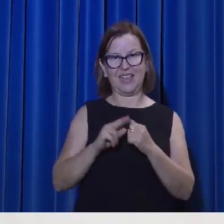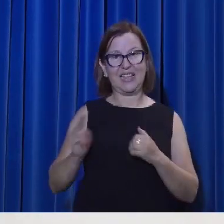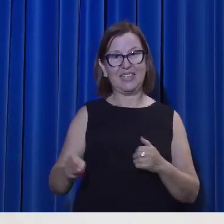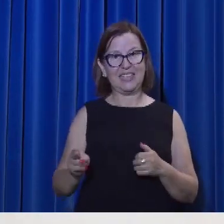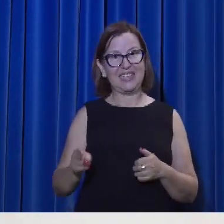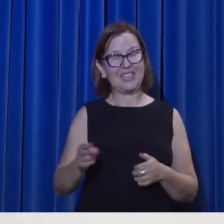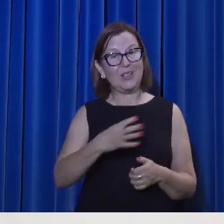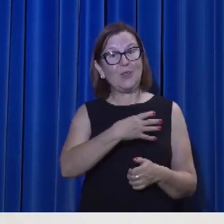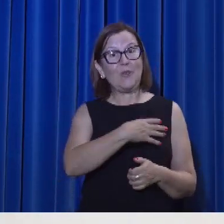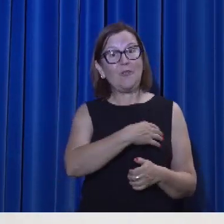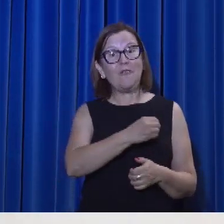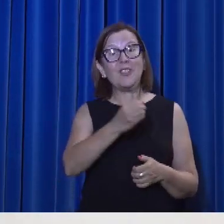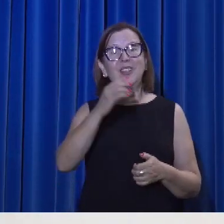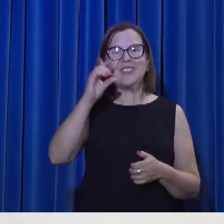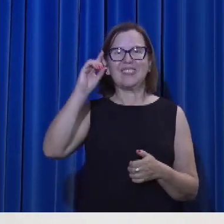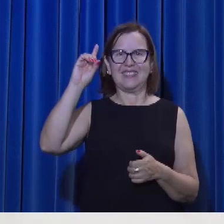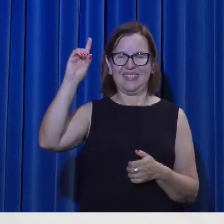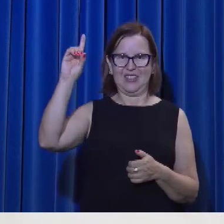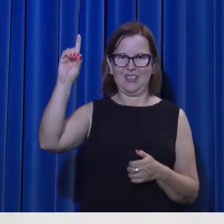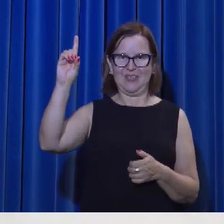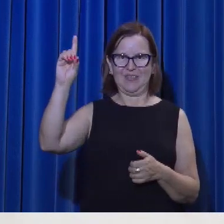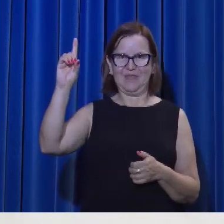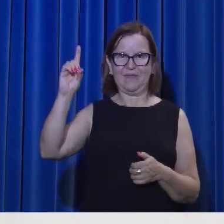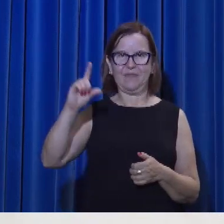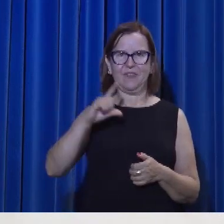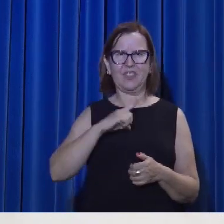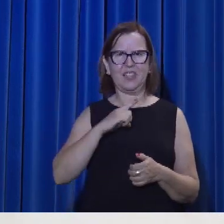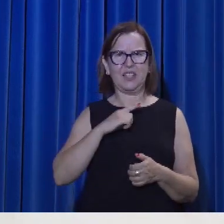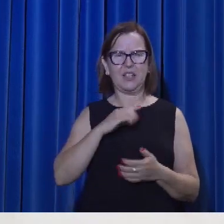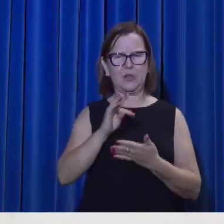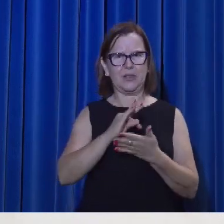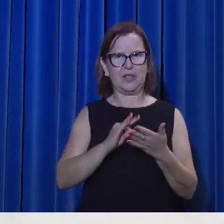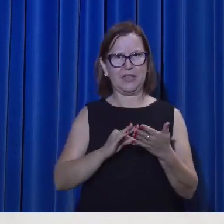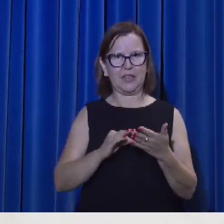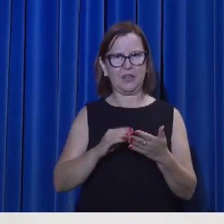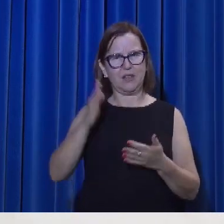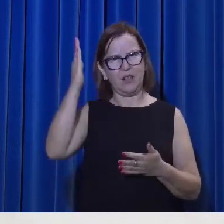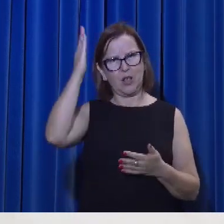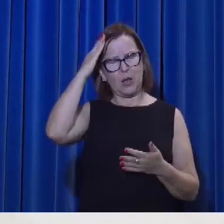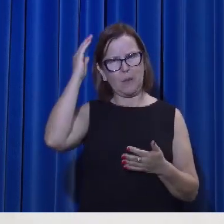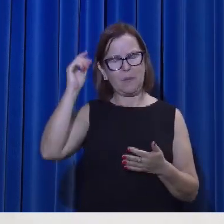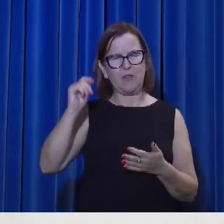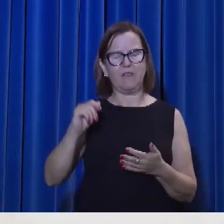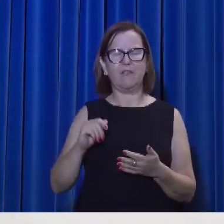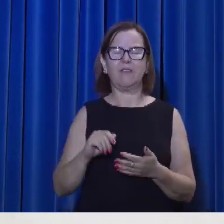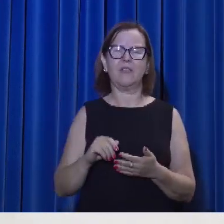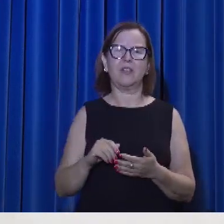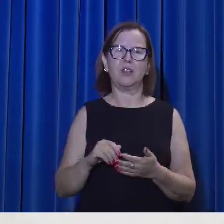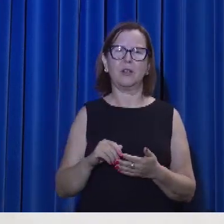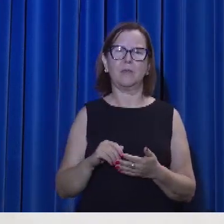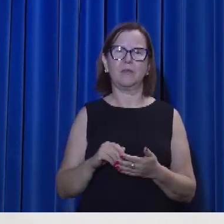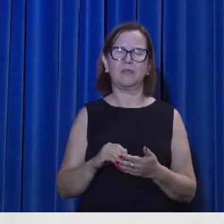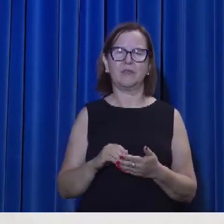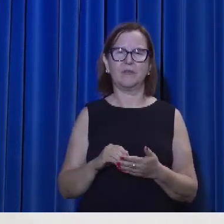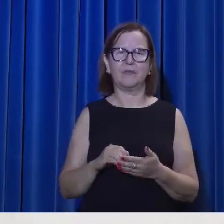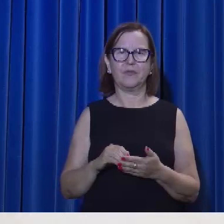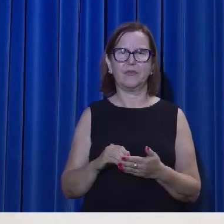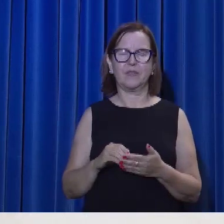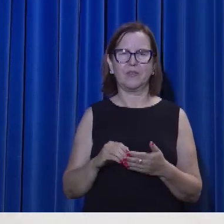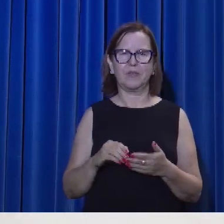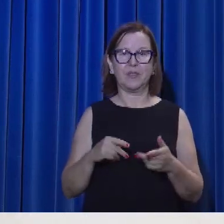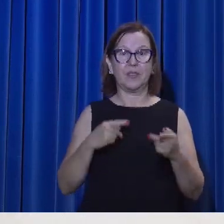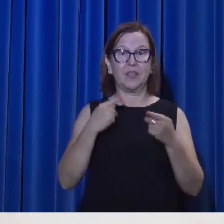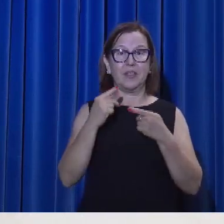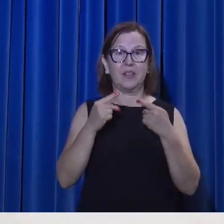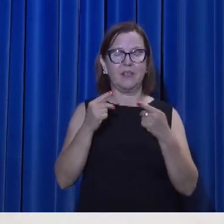de Deus. Existe um texto em Provérbios 8, 27 a 30, não precisa ir lá, eu leio aqui, irmãos, mas escuta o que